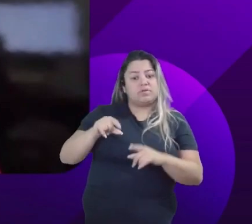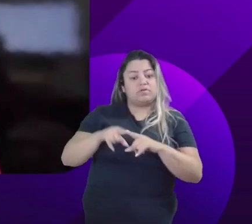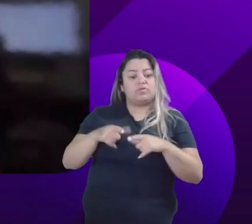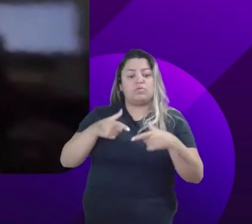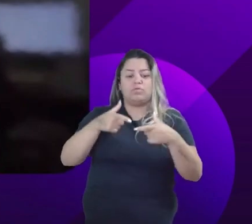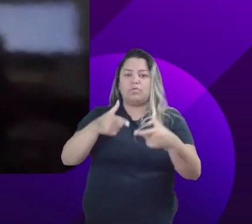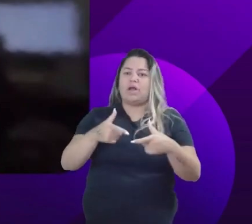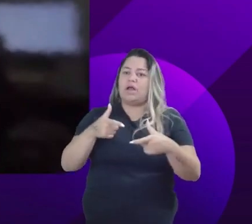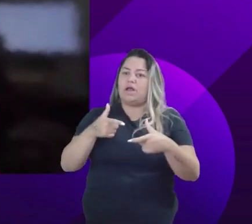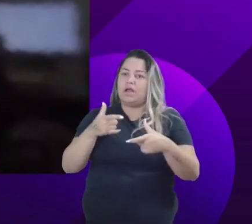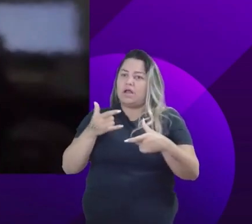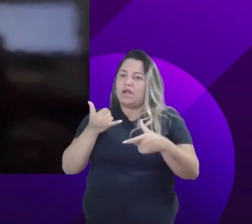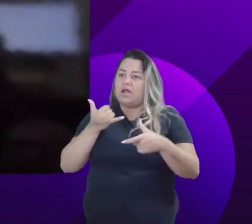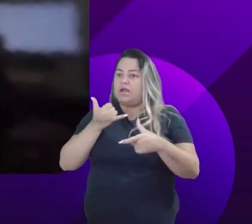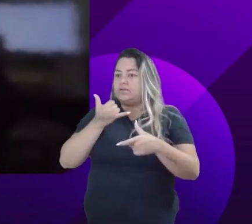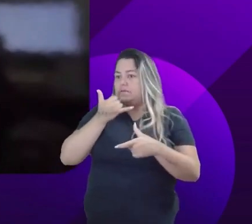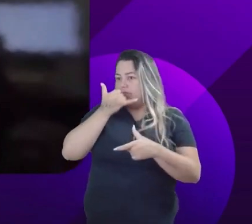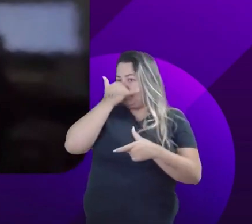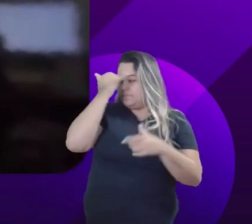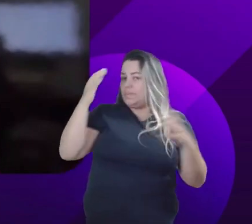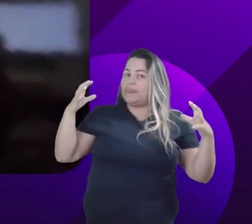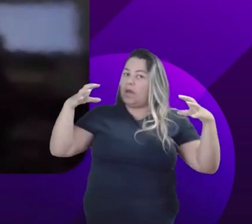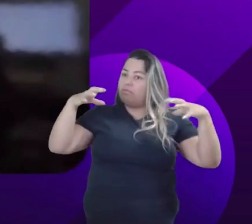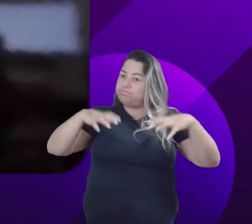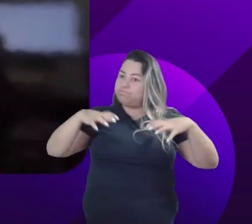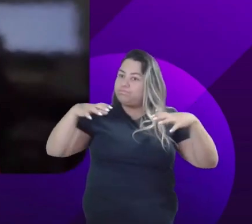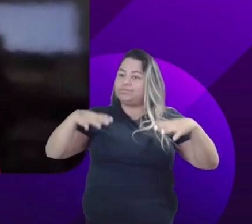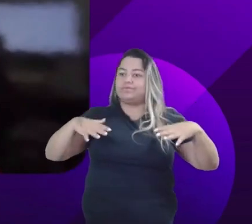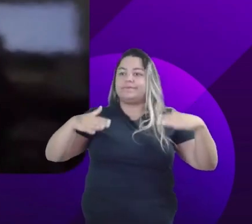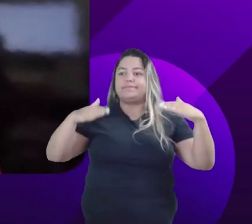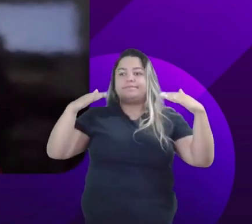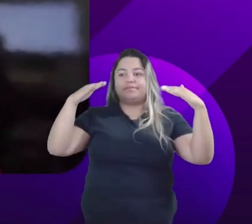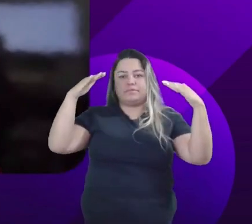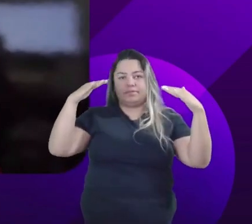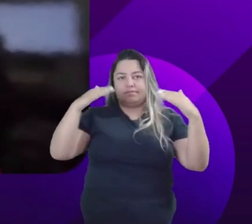atingidas futuramente por grandes cheias.